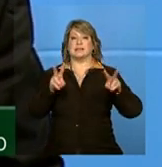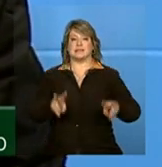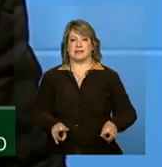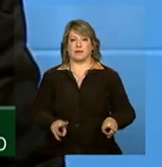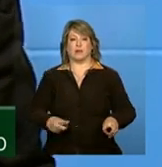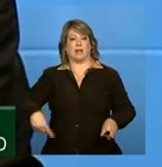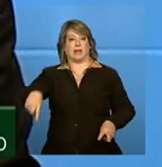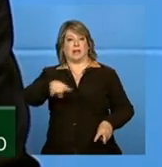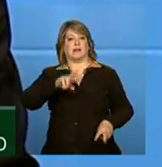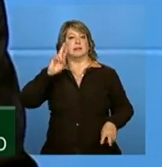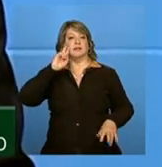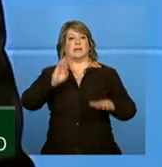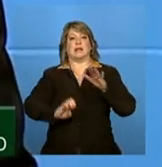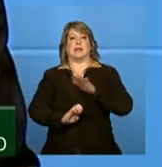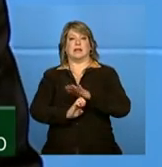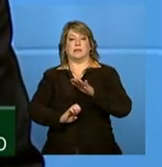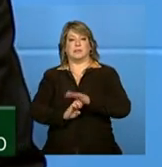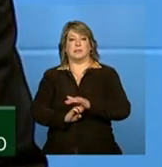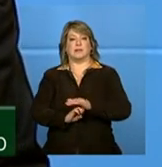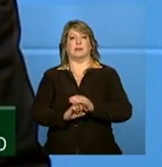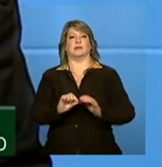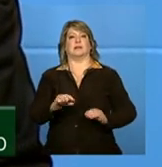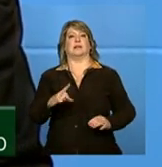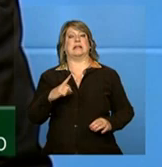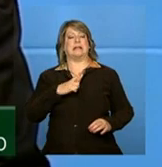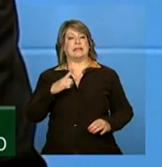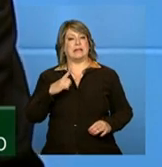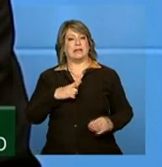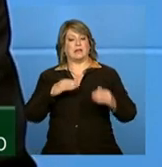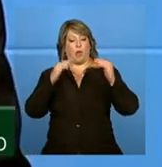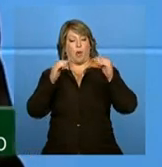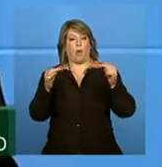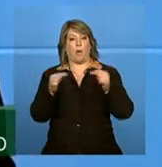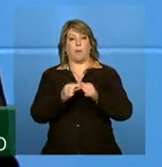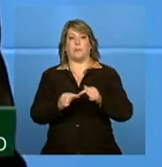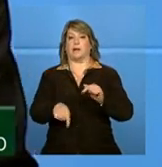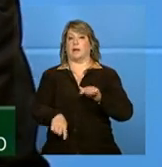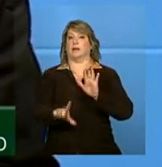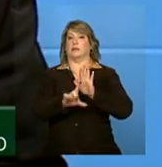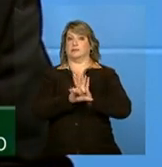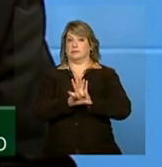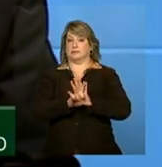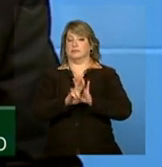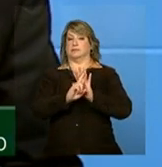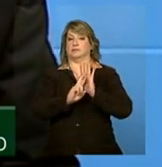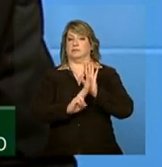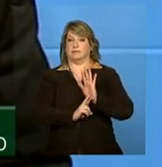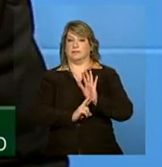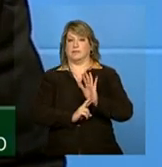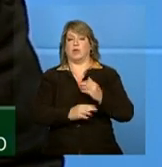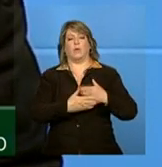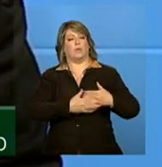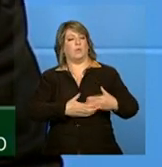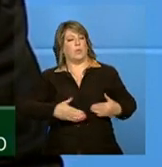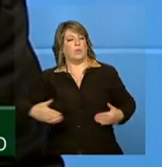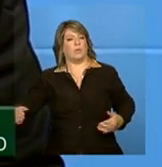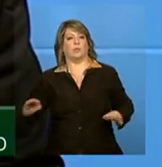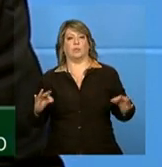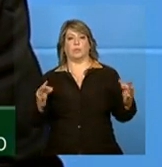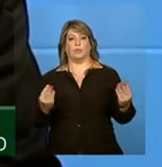as empresas se certifiquem do cumprimento da norma ao longo de toda a cadeia de